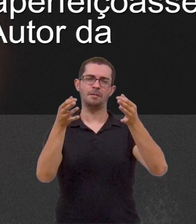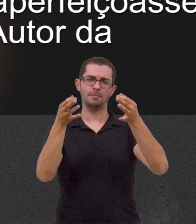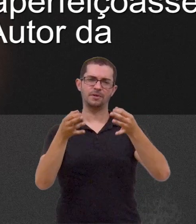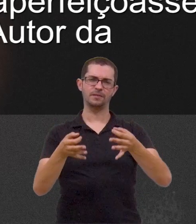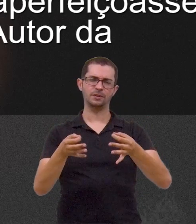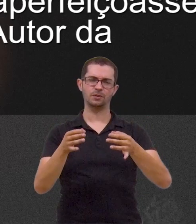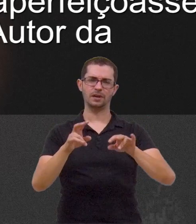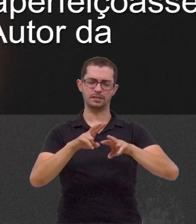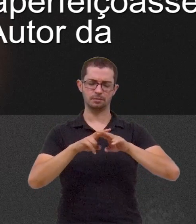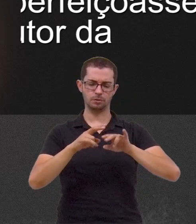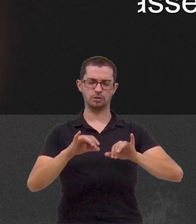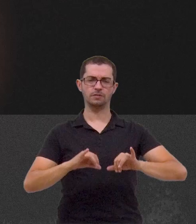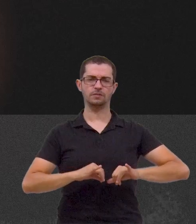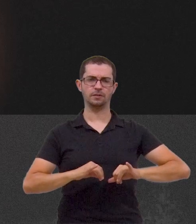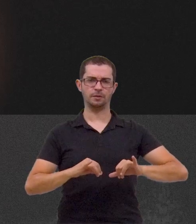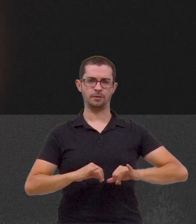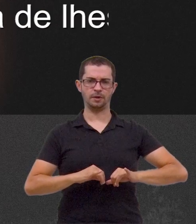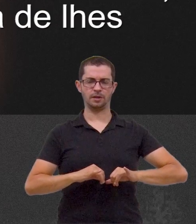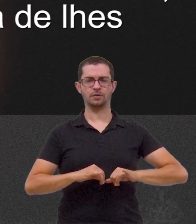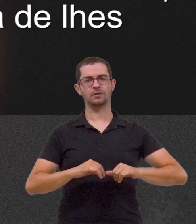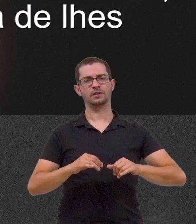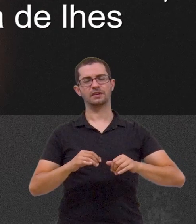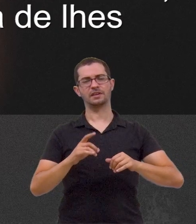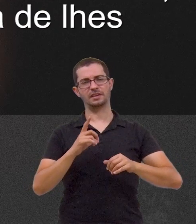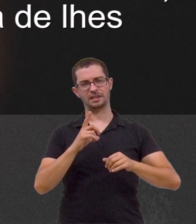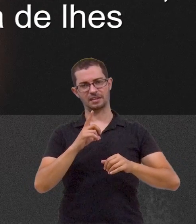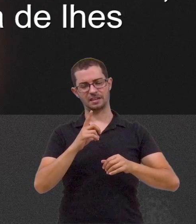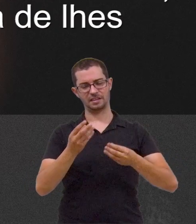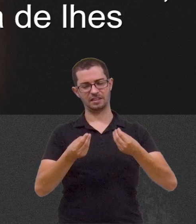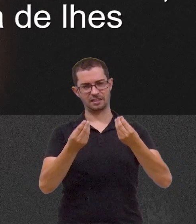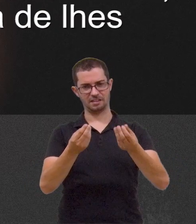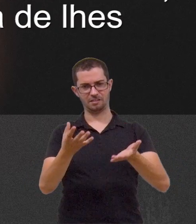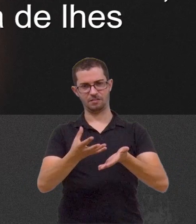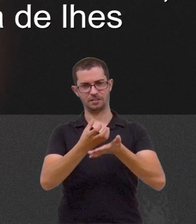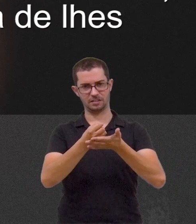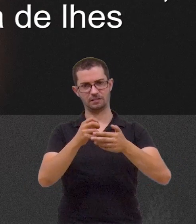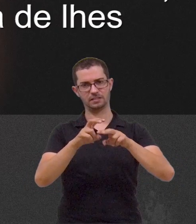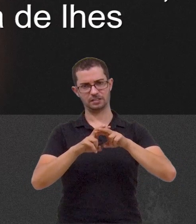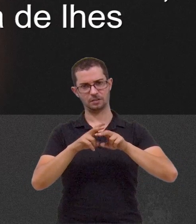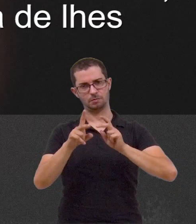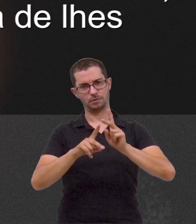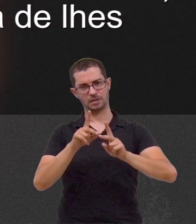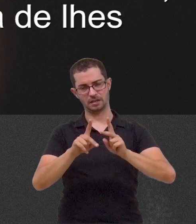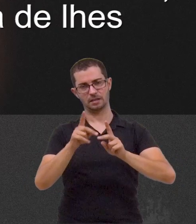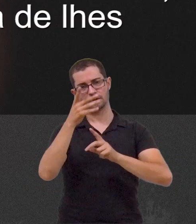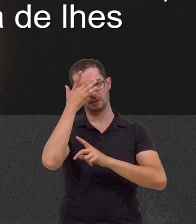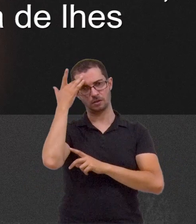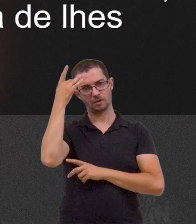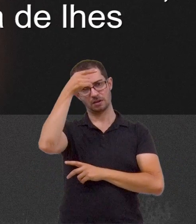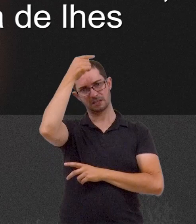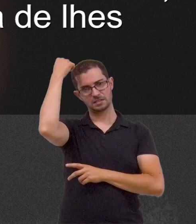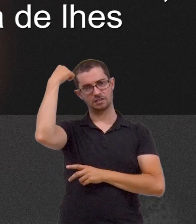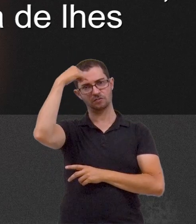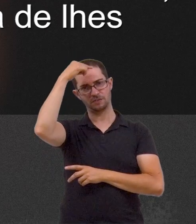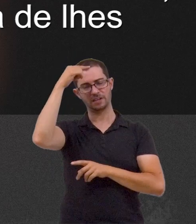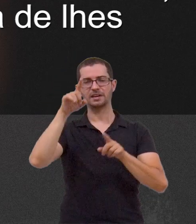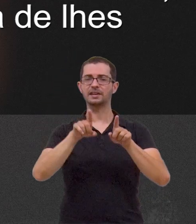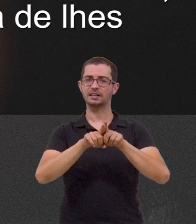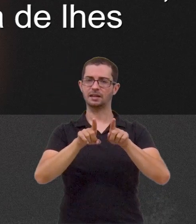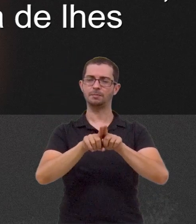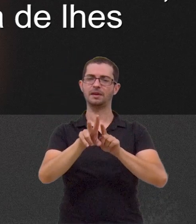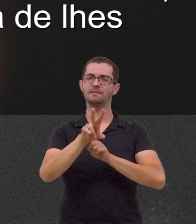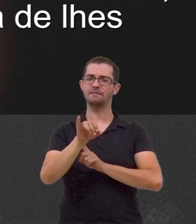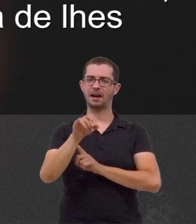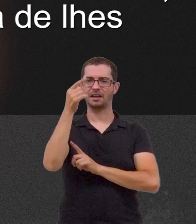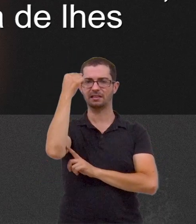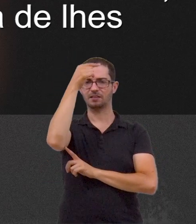autor da salvação deles. Pois tanto o que santifica como os que são santificados, todos vêm